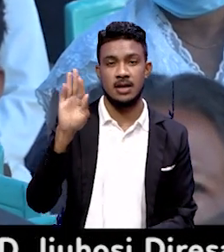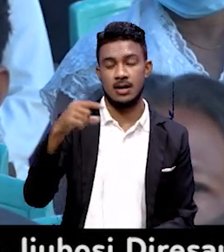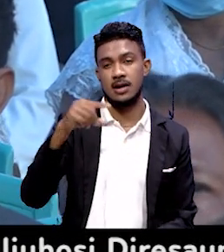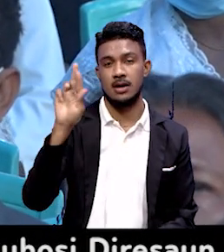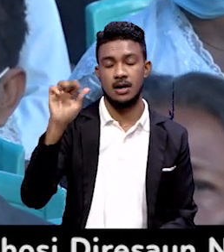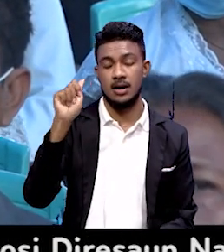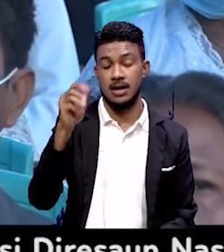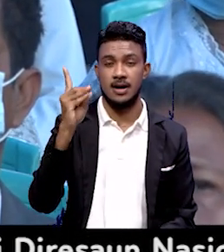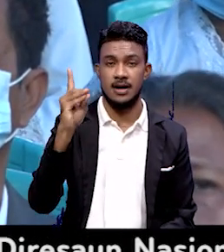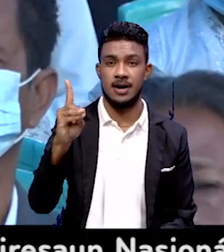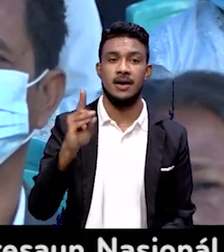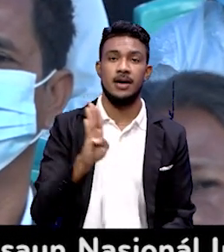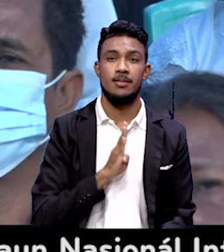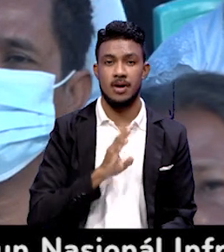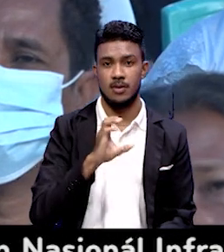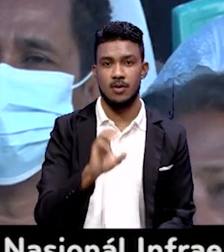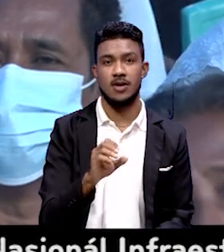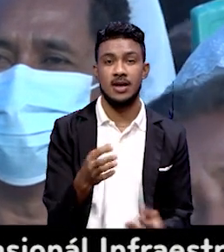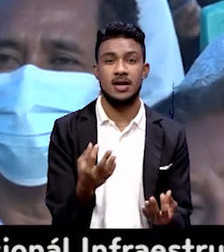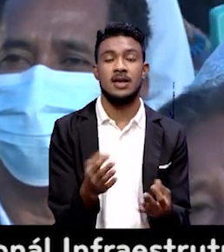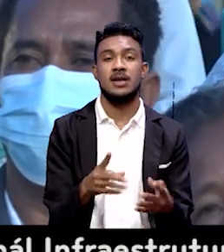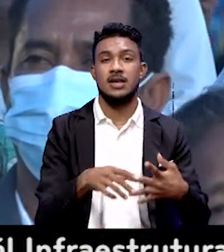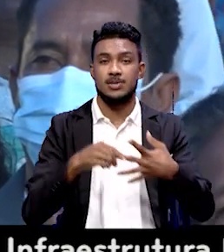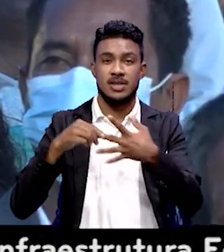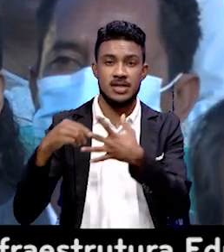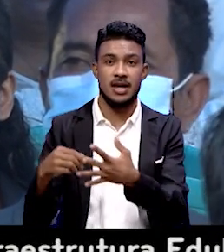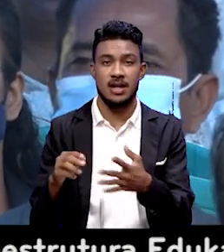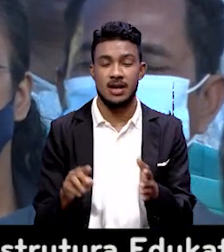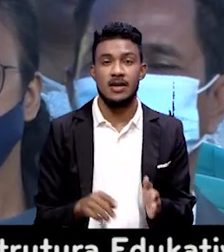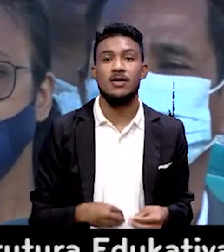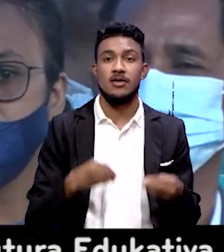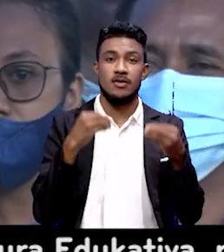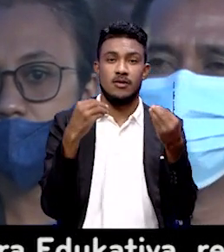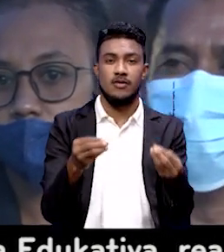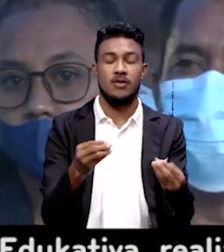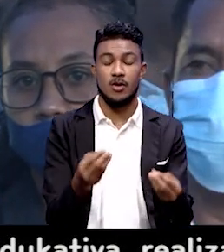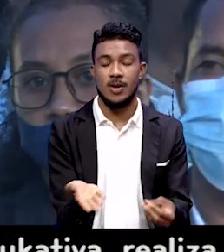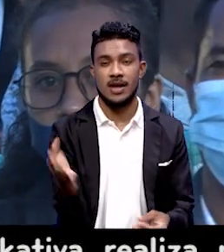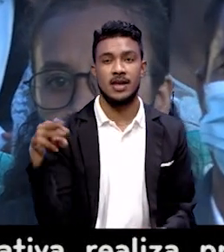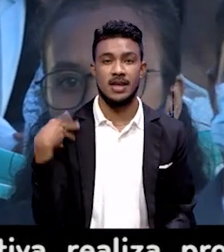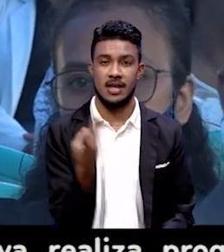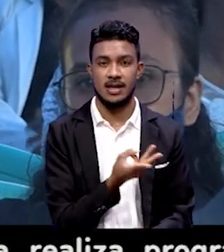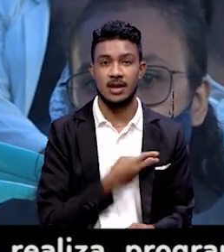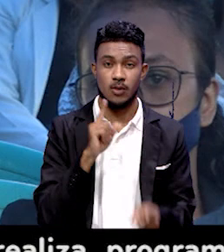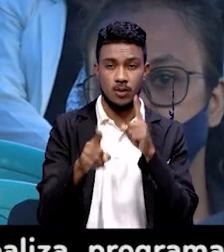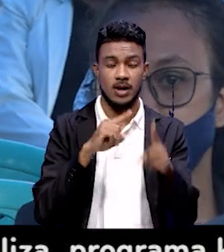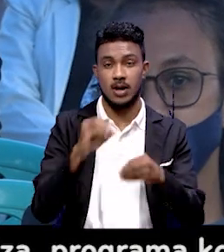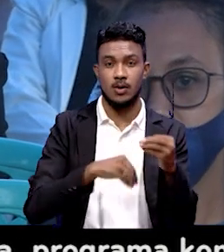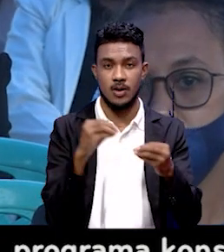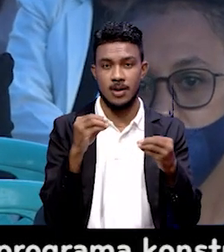Becora. Tema ainda especial, onde apresenta uma ida com qual ia com a